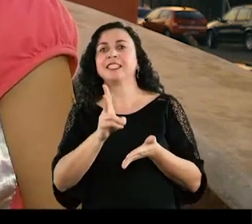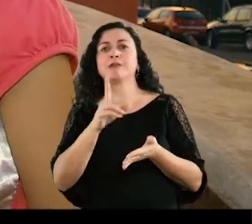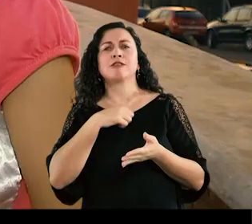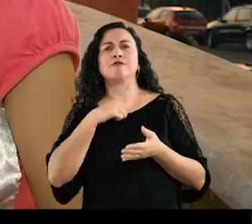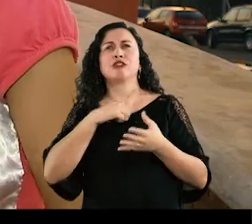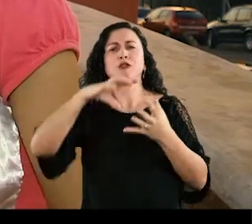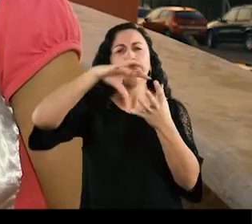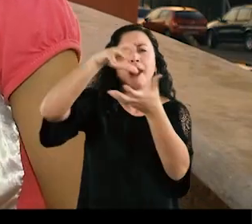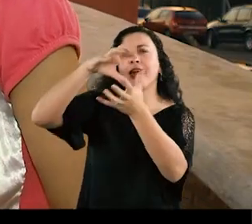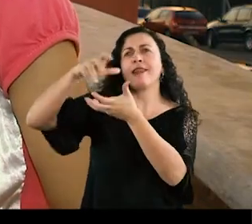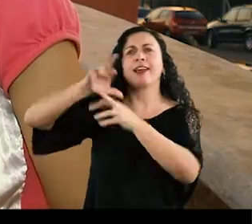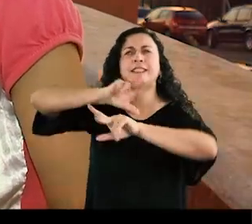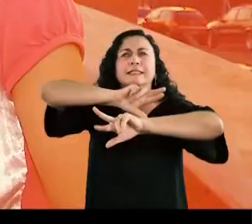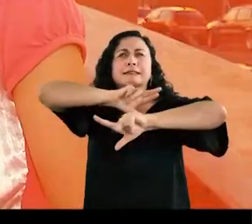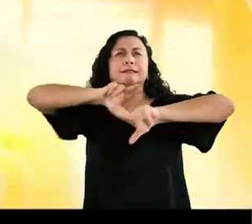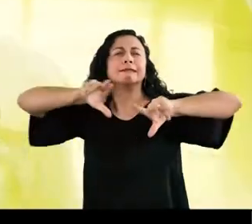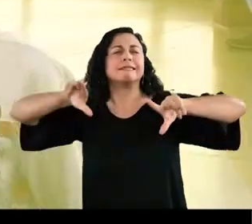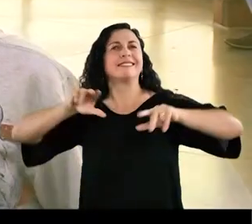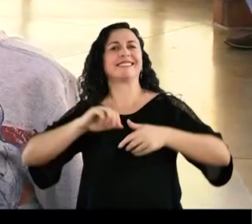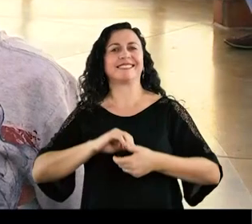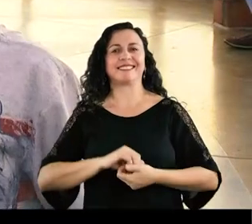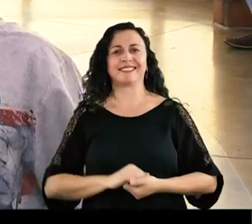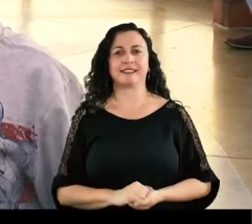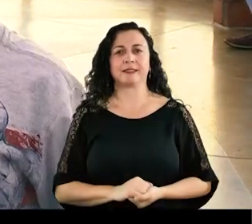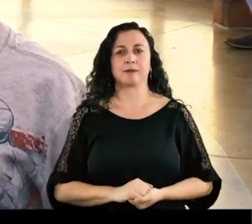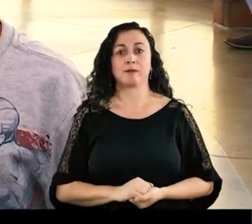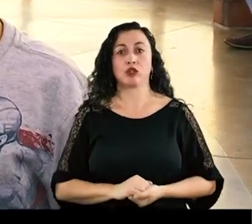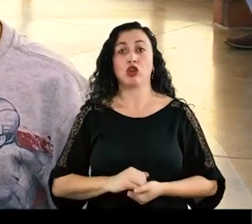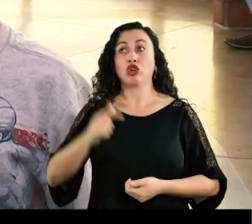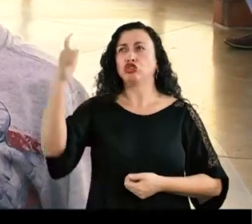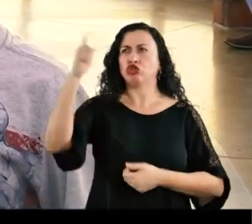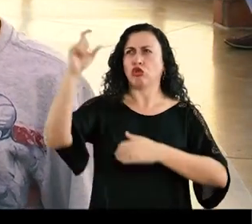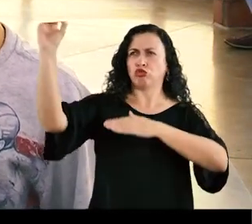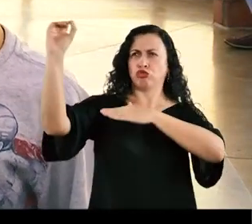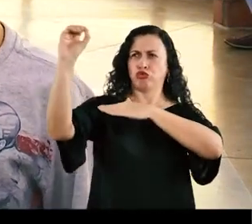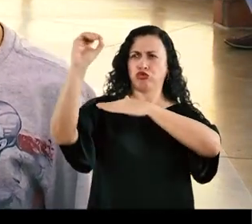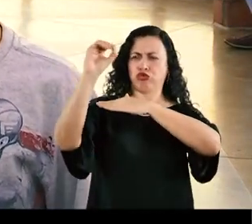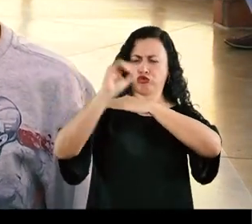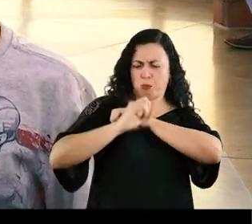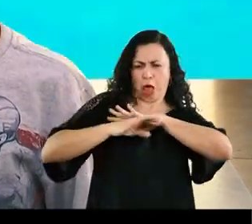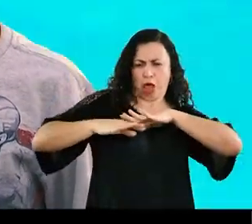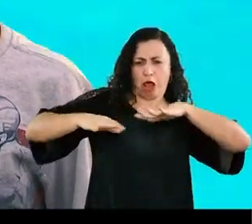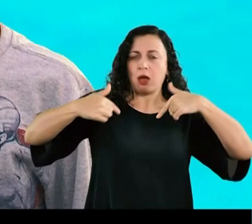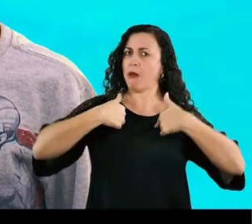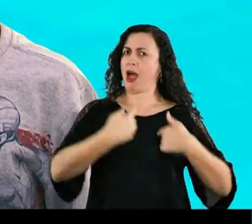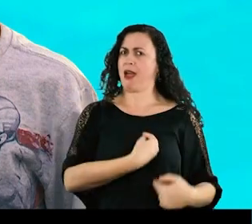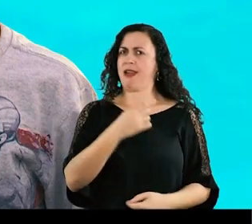planetas no telescópio. O Sol, ele encosta no chão, mas eu não vou existir.